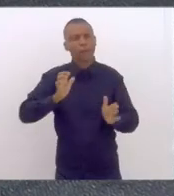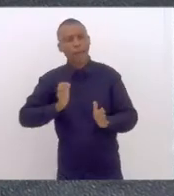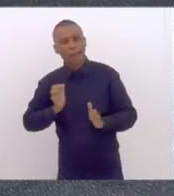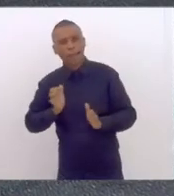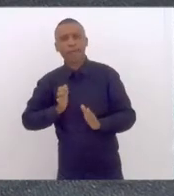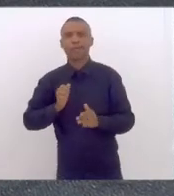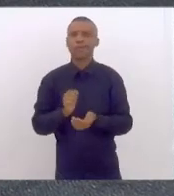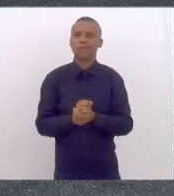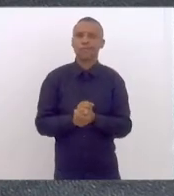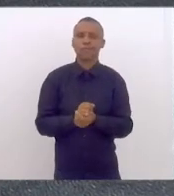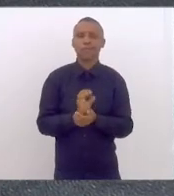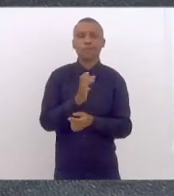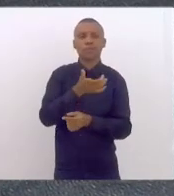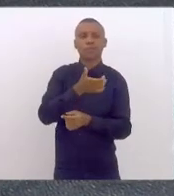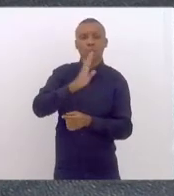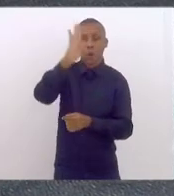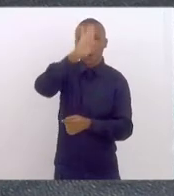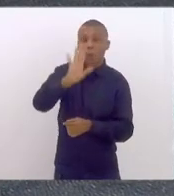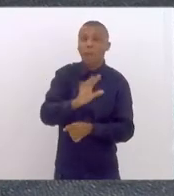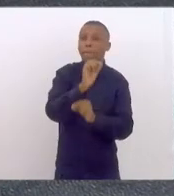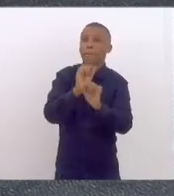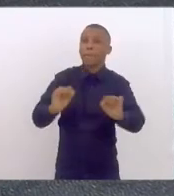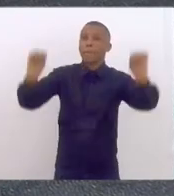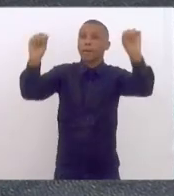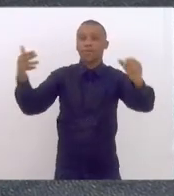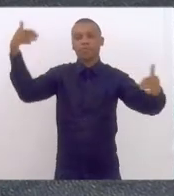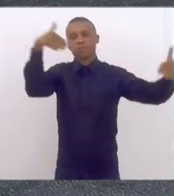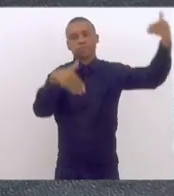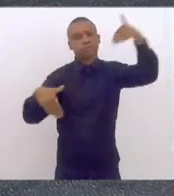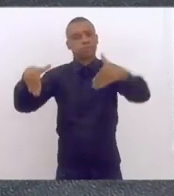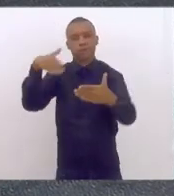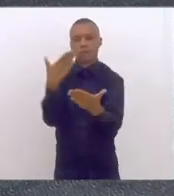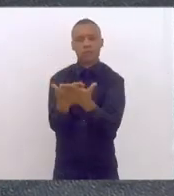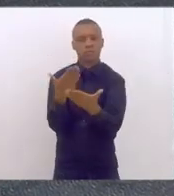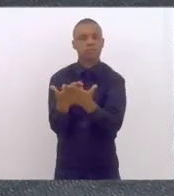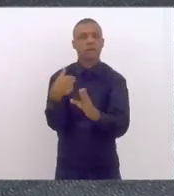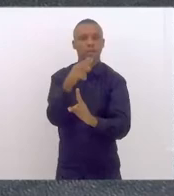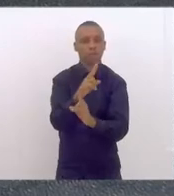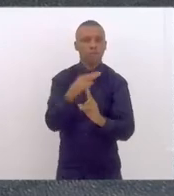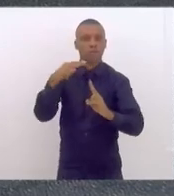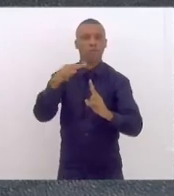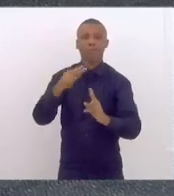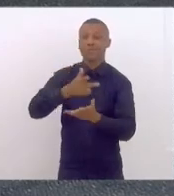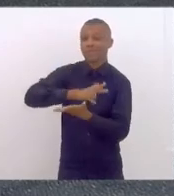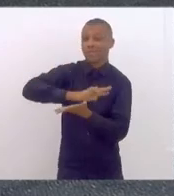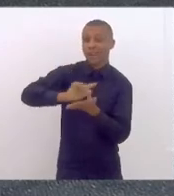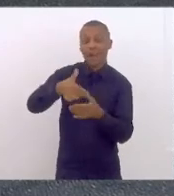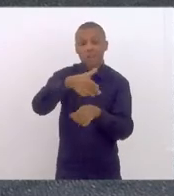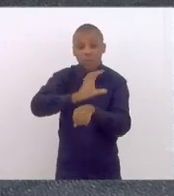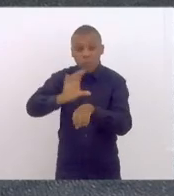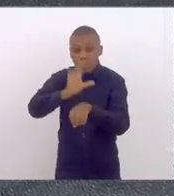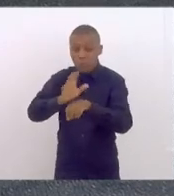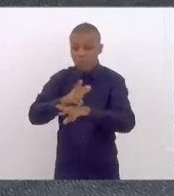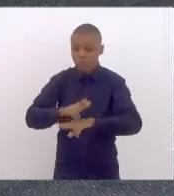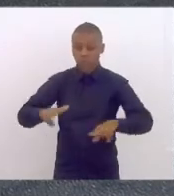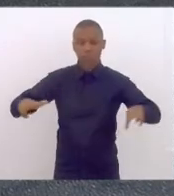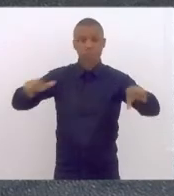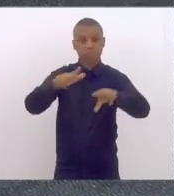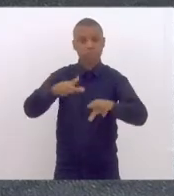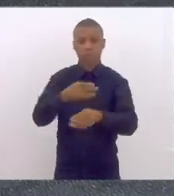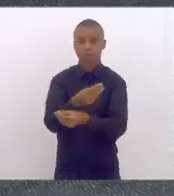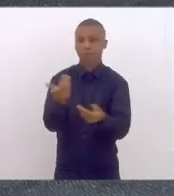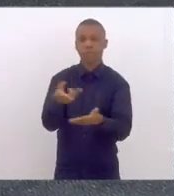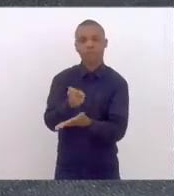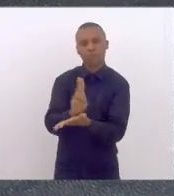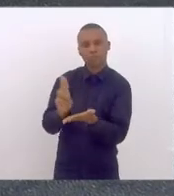de todos os estados do Brasil e você tinha gente de todos os cursos que eram oferecer por aquela Universidade a